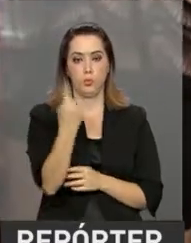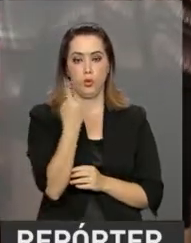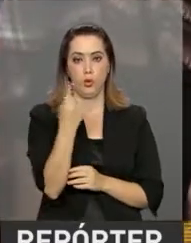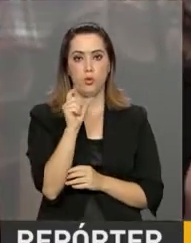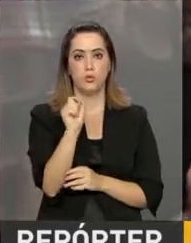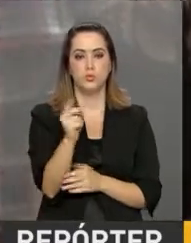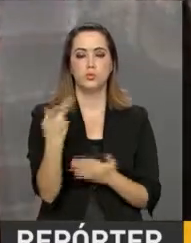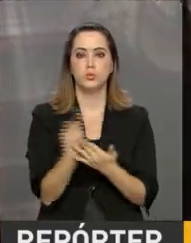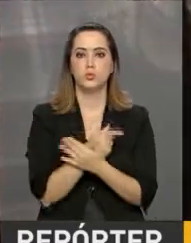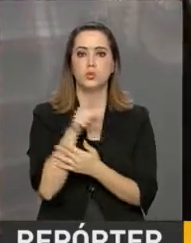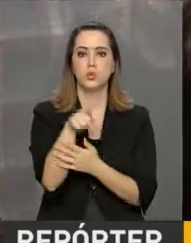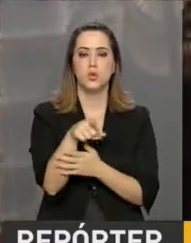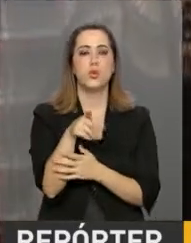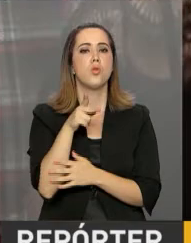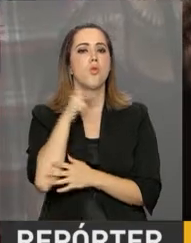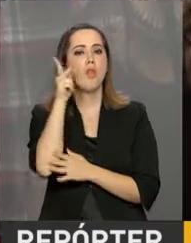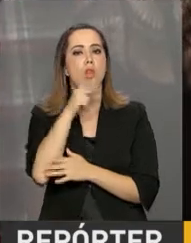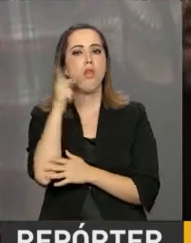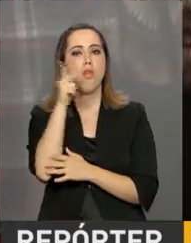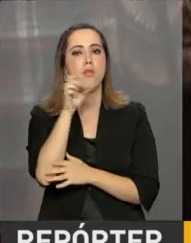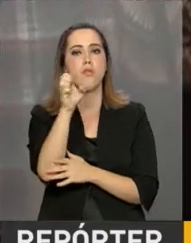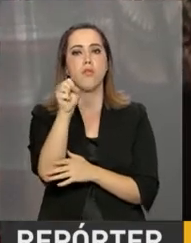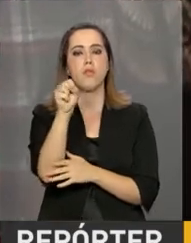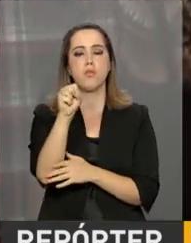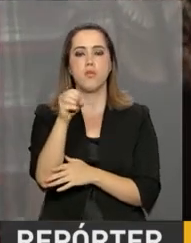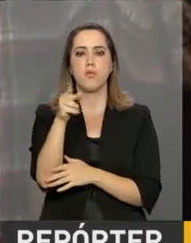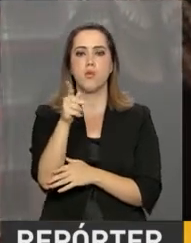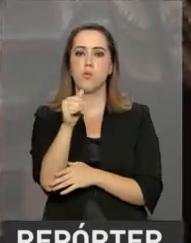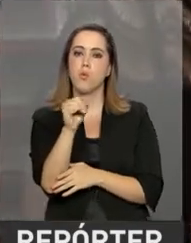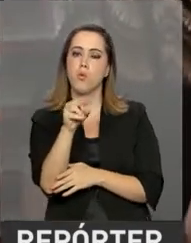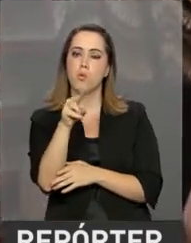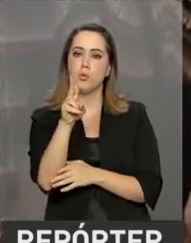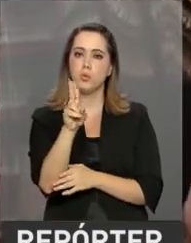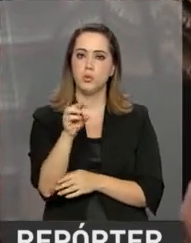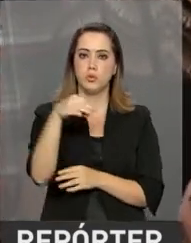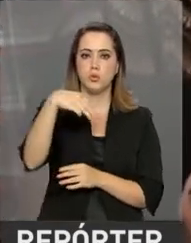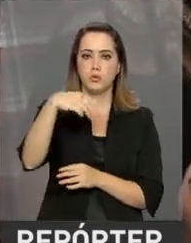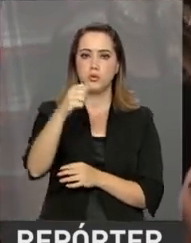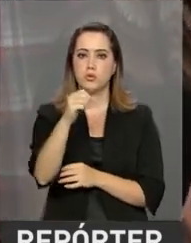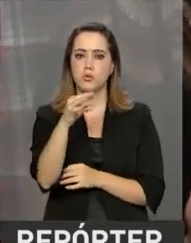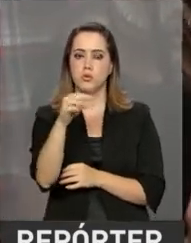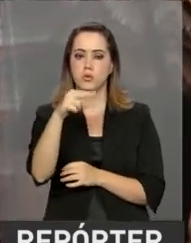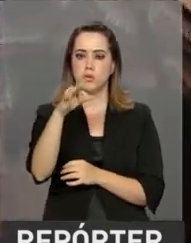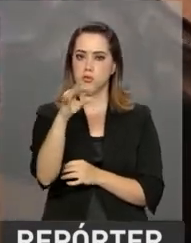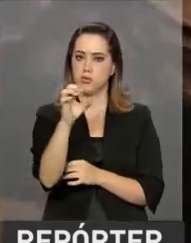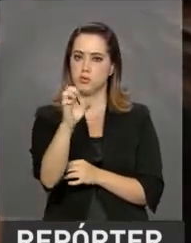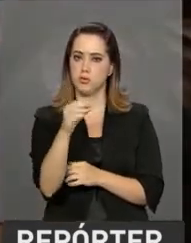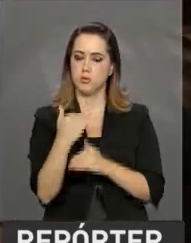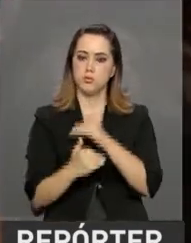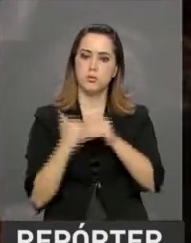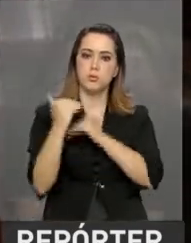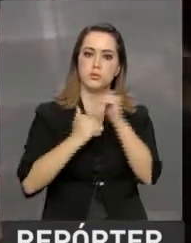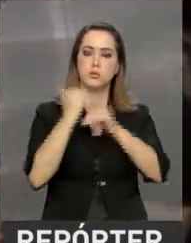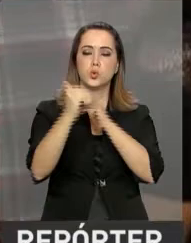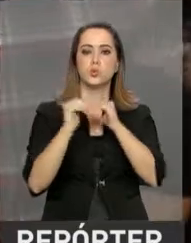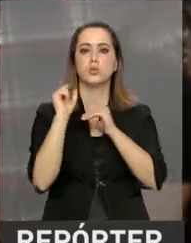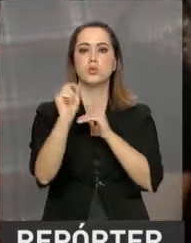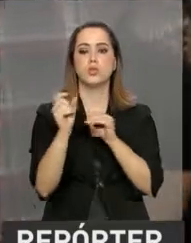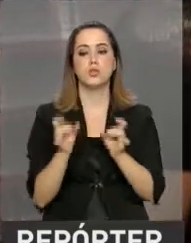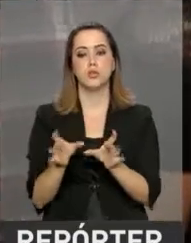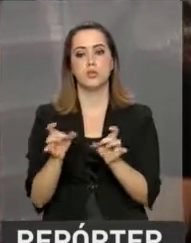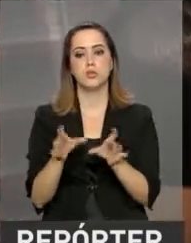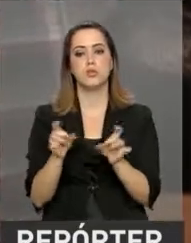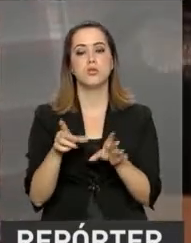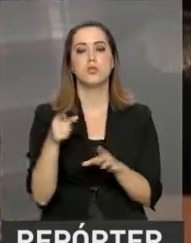produção nacional é o espumante, que no ano passado teve crescimento de 11,6% no volume de vendas. Esse aqui, por exemplo, é